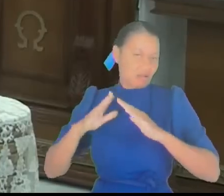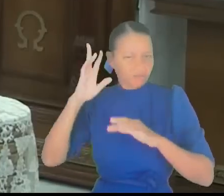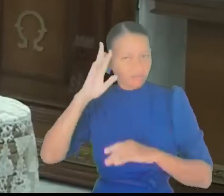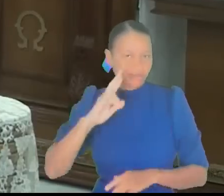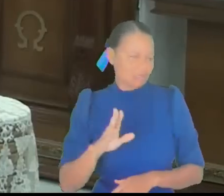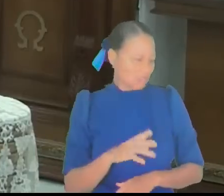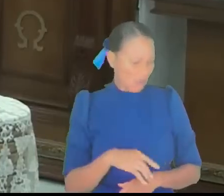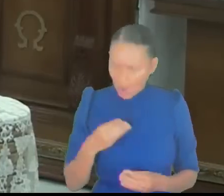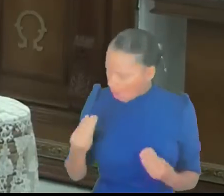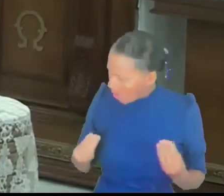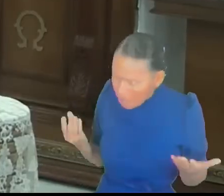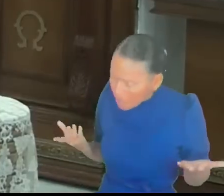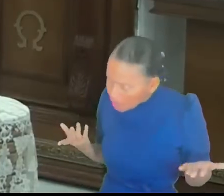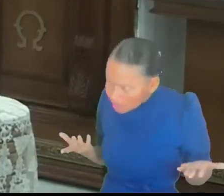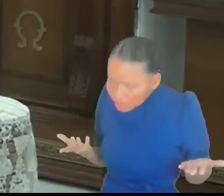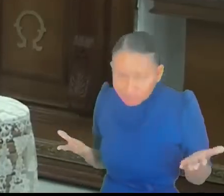dessa.